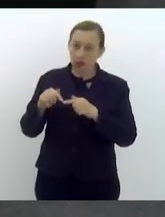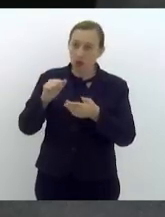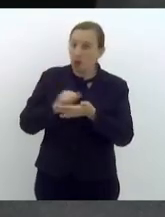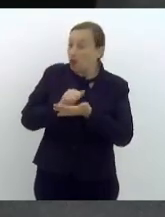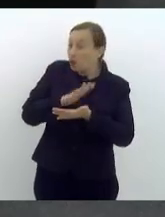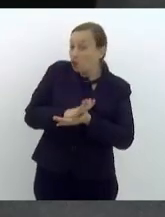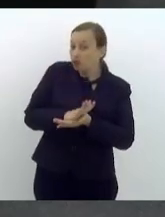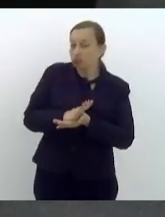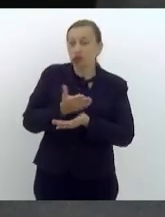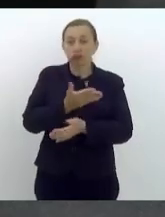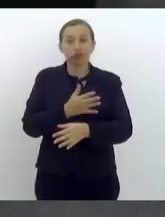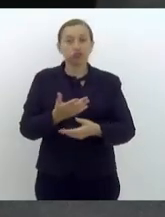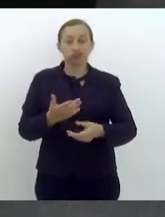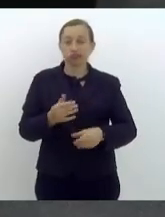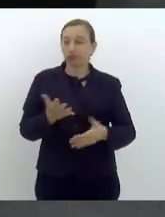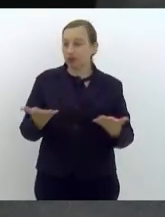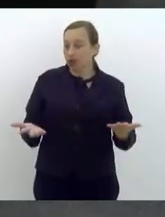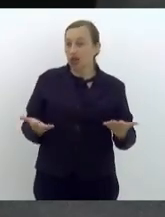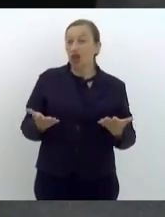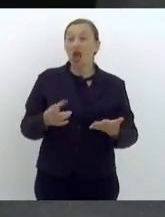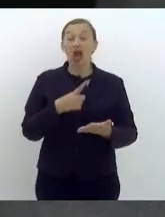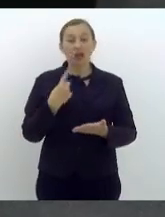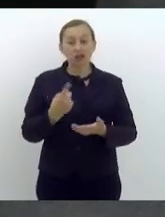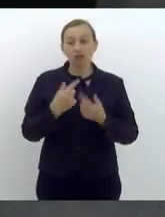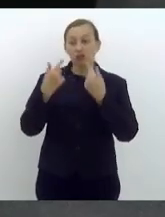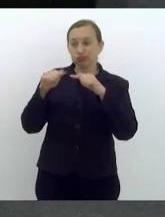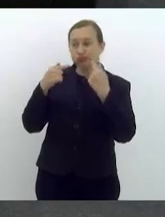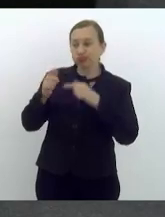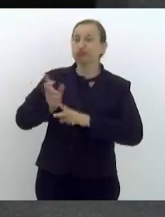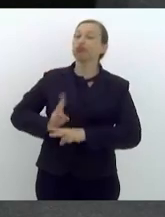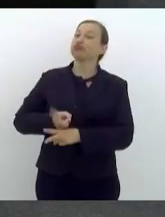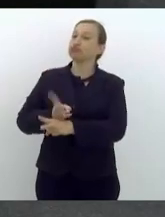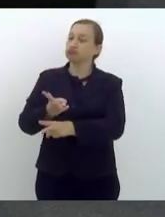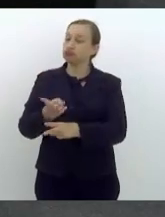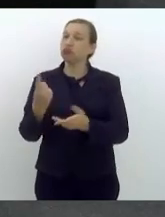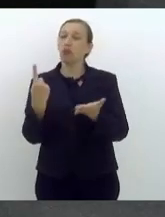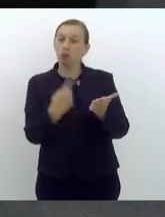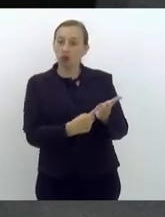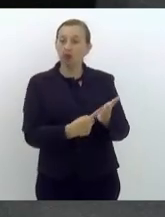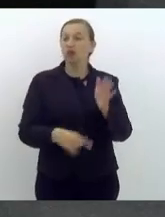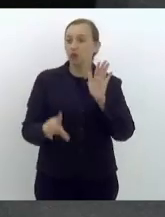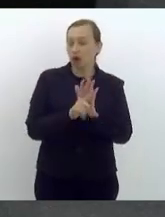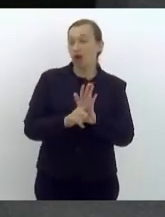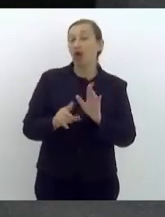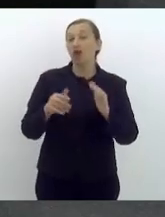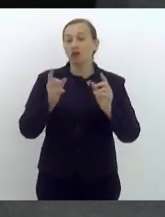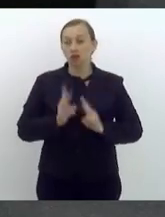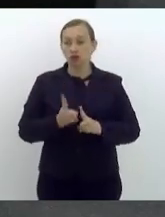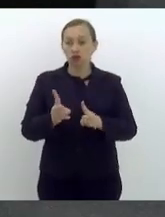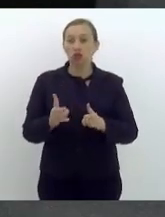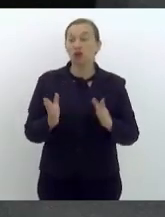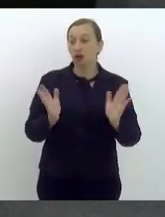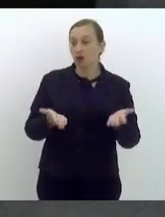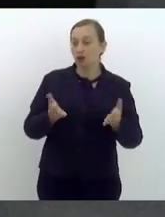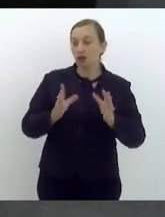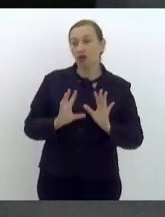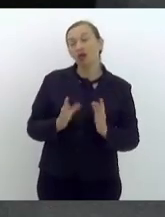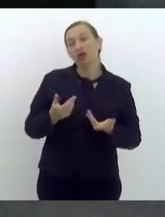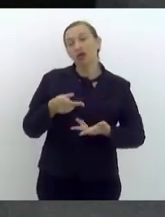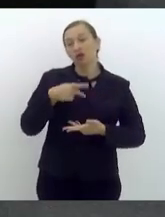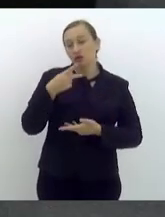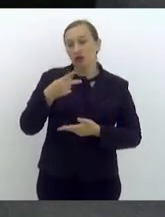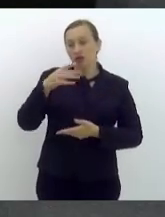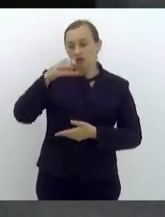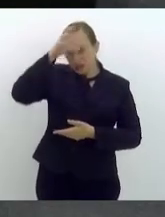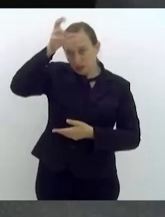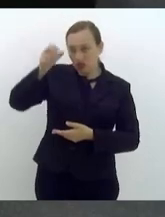de comportamento. Então, a nossa crítica continua e nosso compromisso com a lei continua. Nesse caso, eu abro uma exceção, deputada